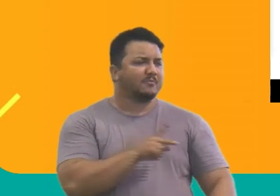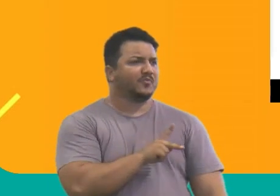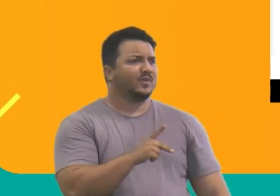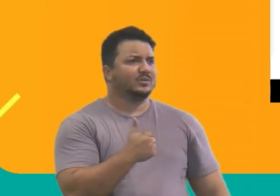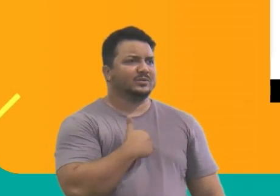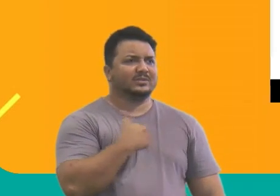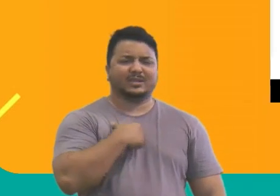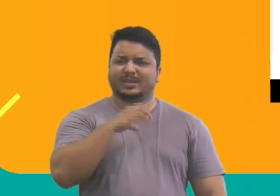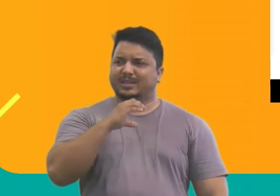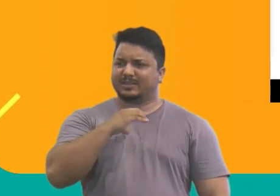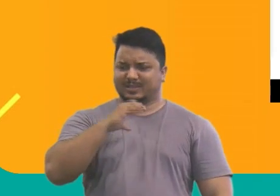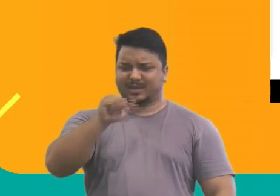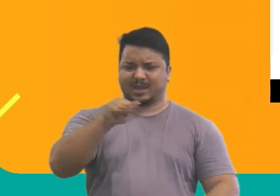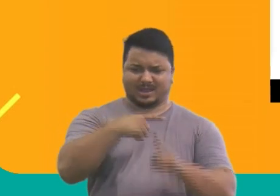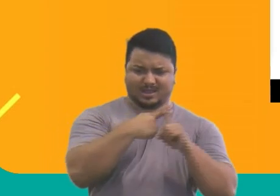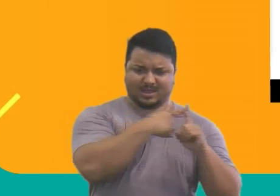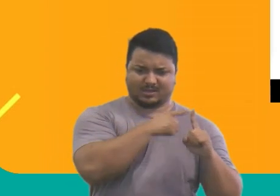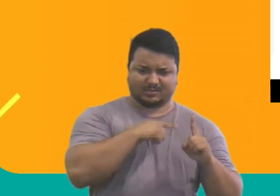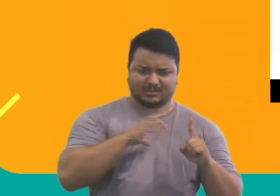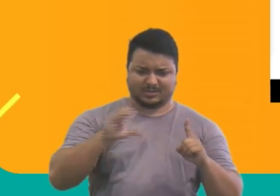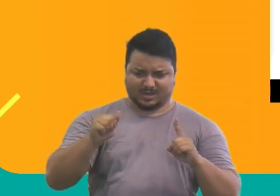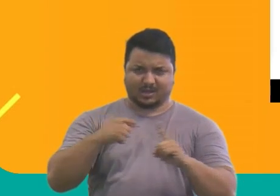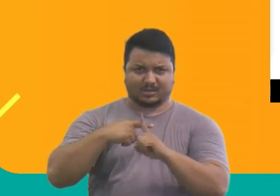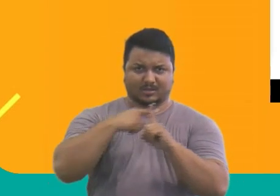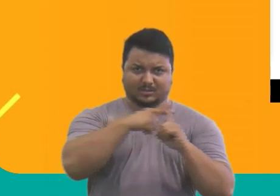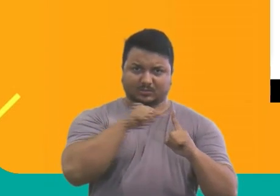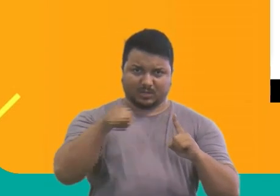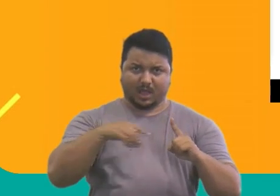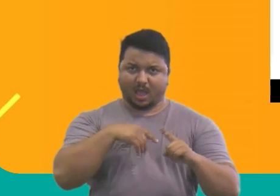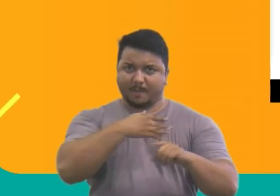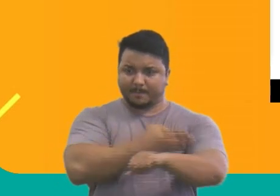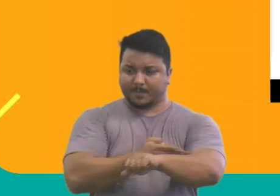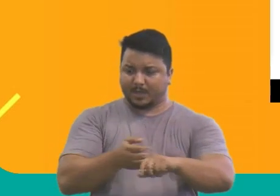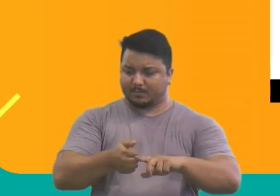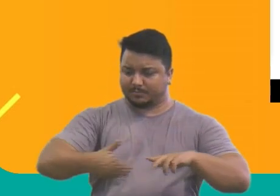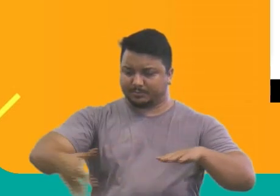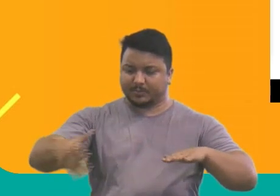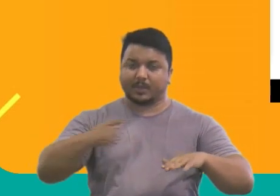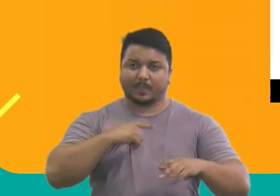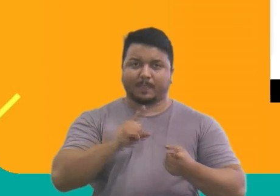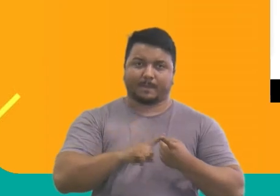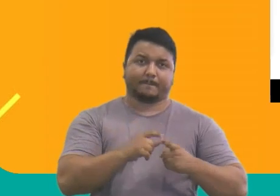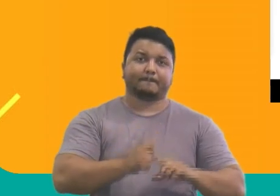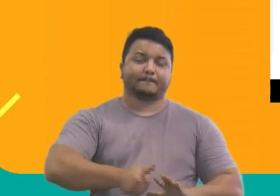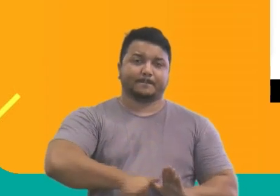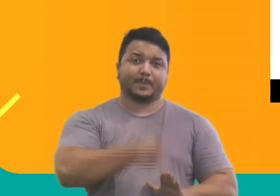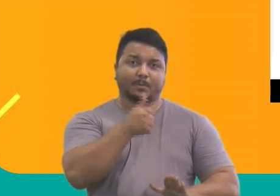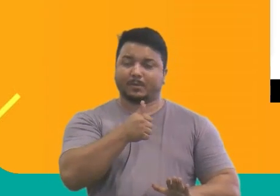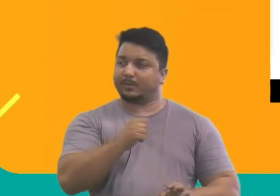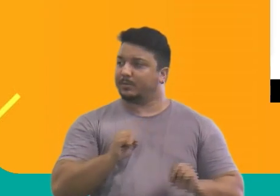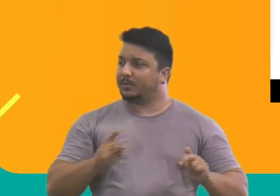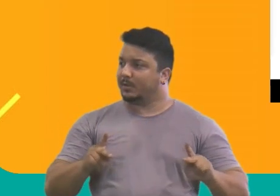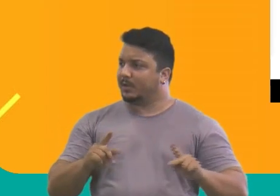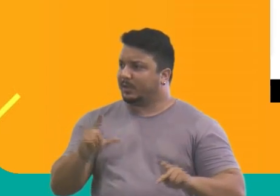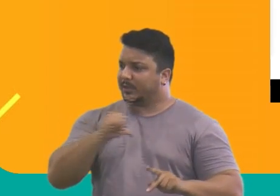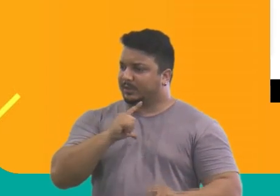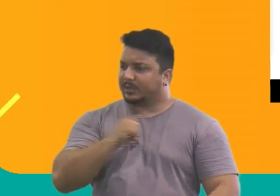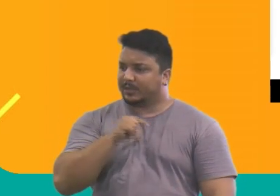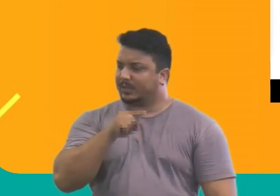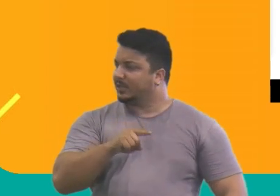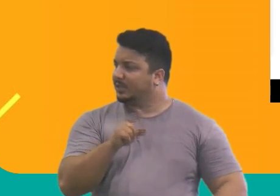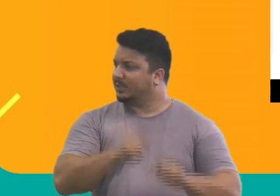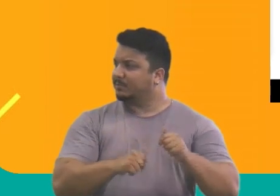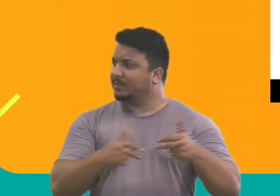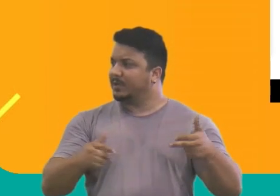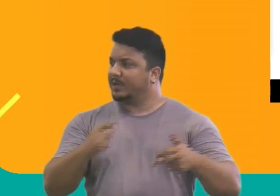que o cálcio, ou calagem, vem de cálcio. Eu já vou entrar aqui com calcário, que é a primeira substância. E essa substância,